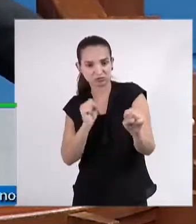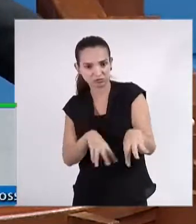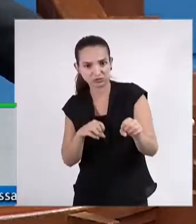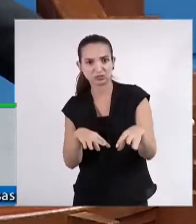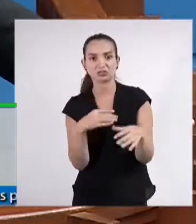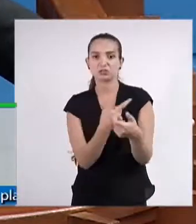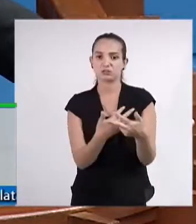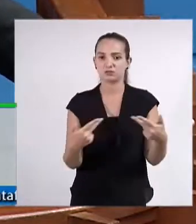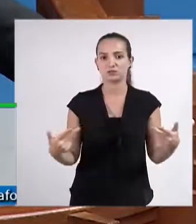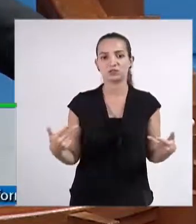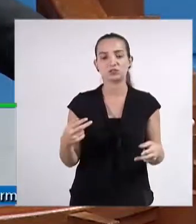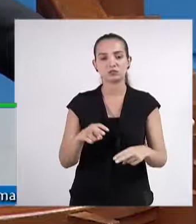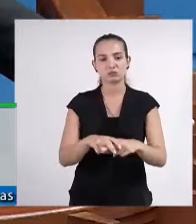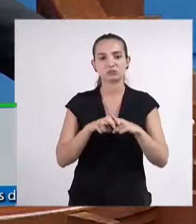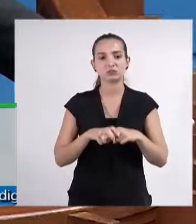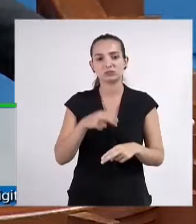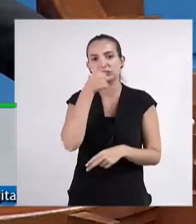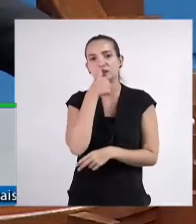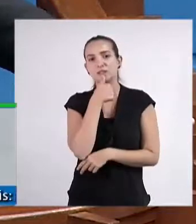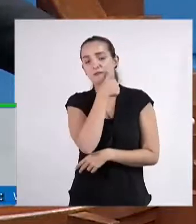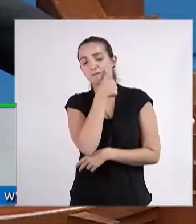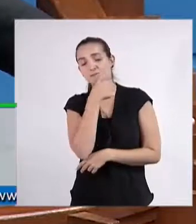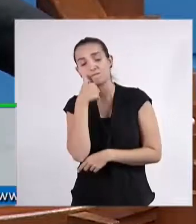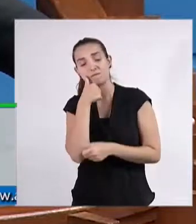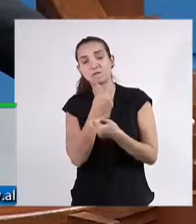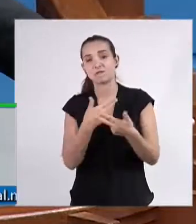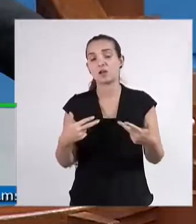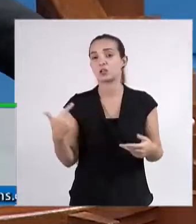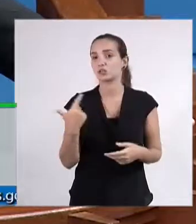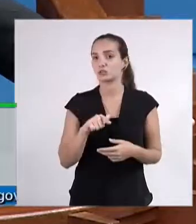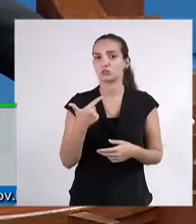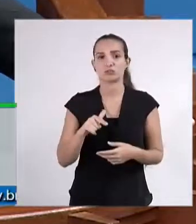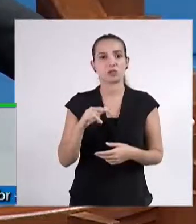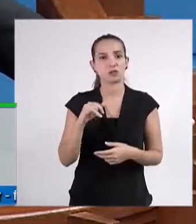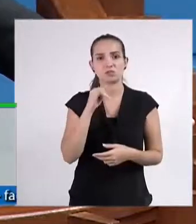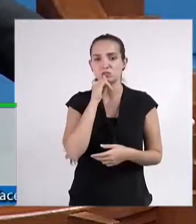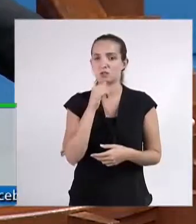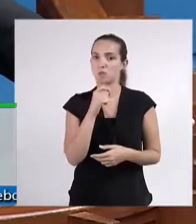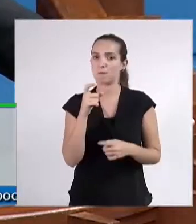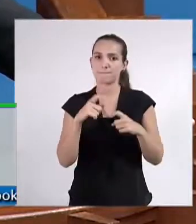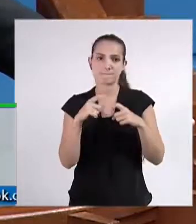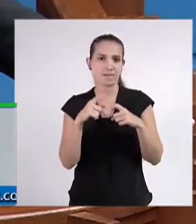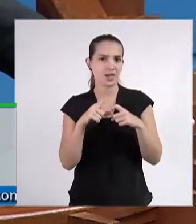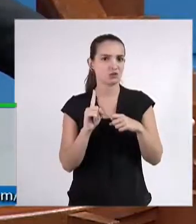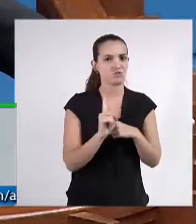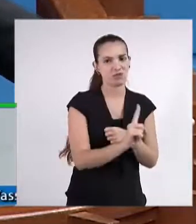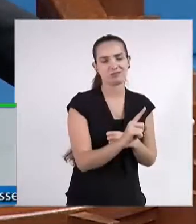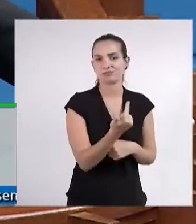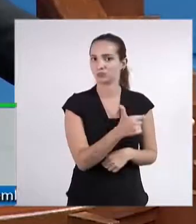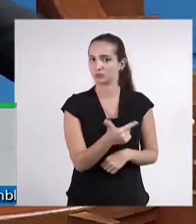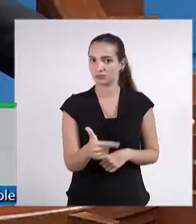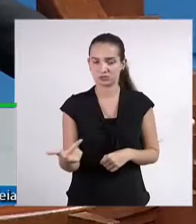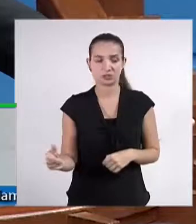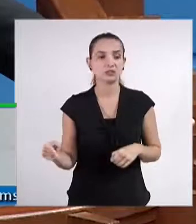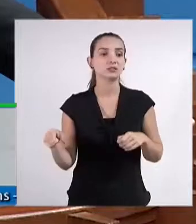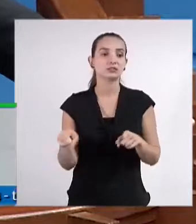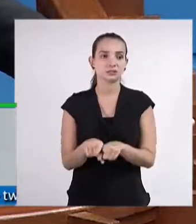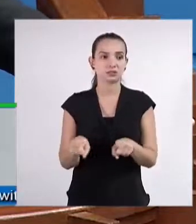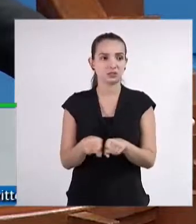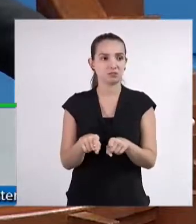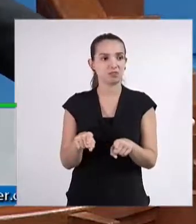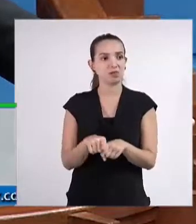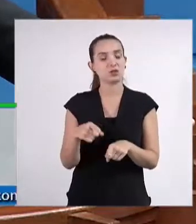privadas do acesso a determinados serviços públicos, como assistência médica, até mesmo